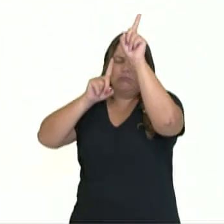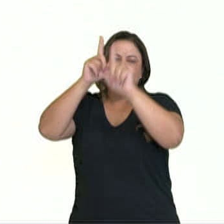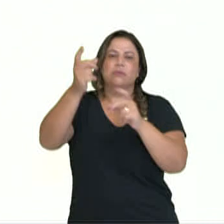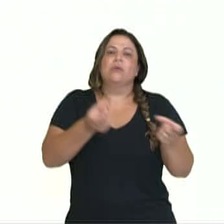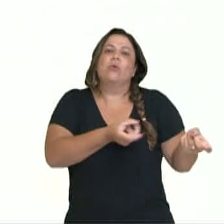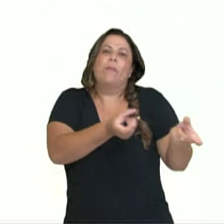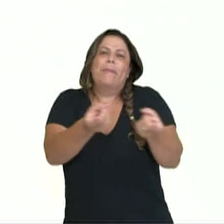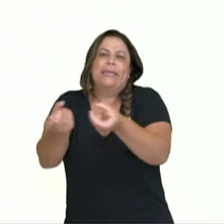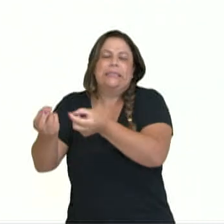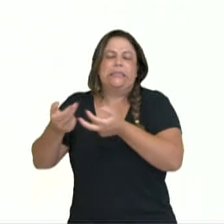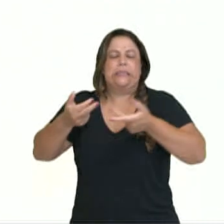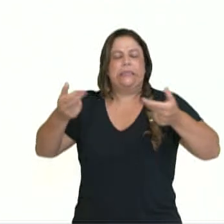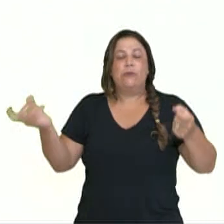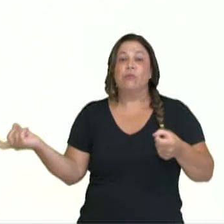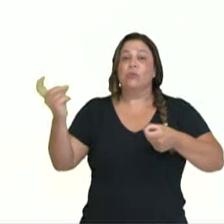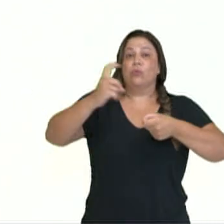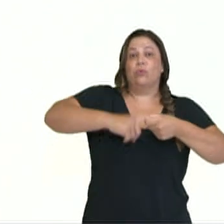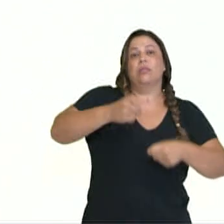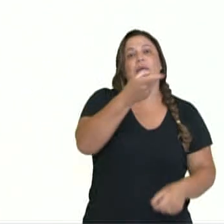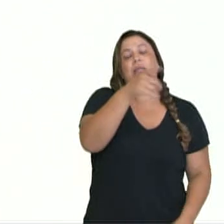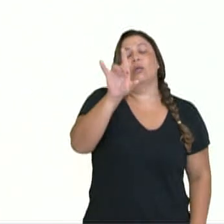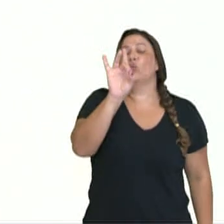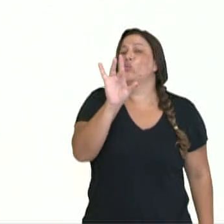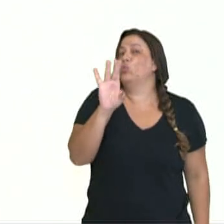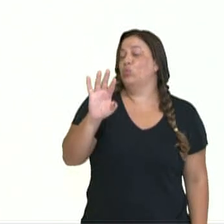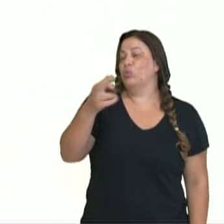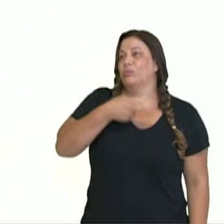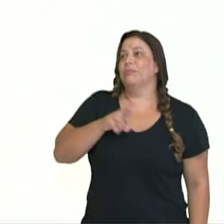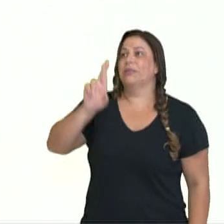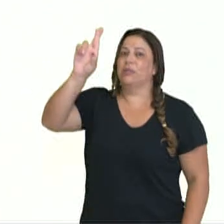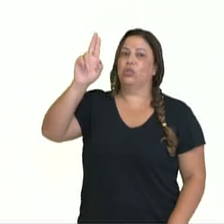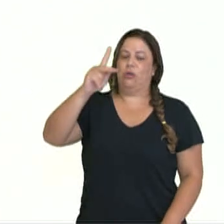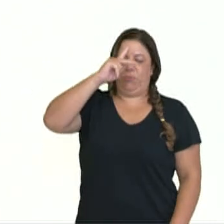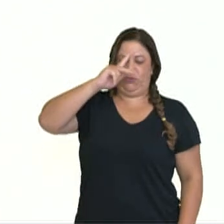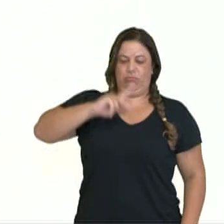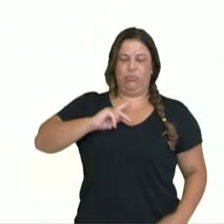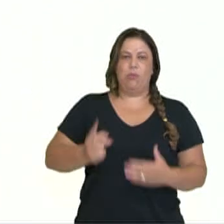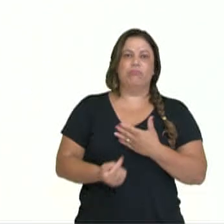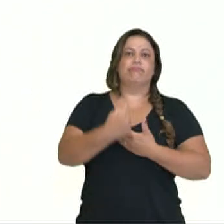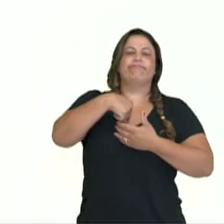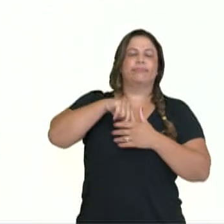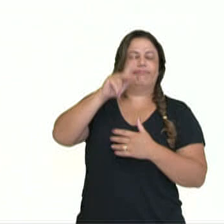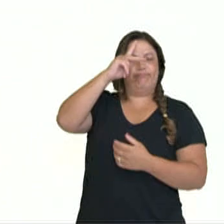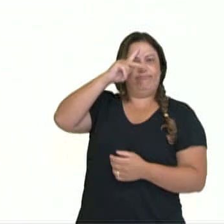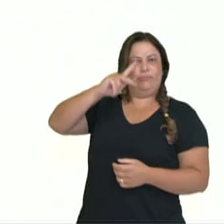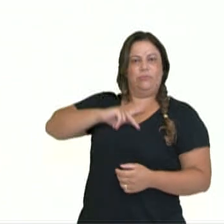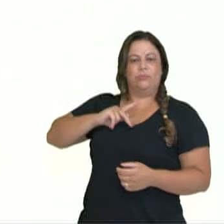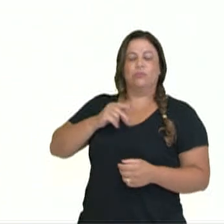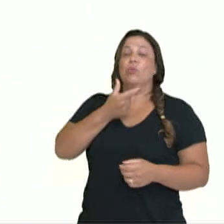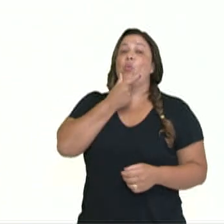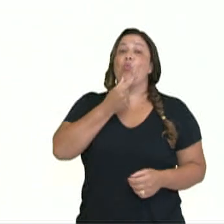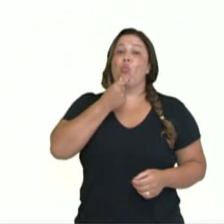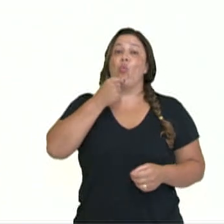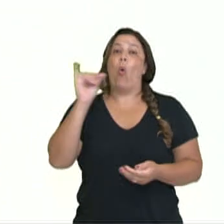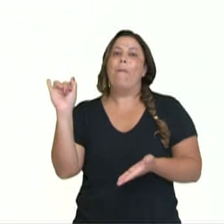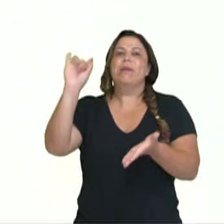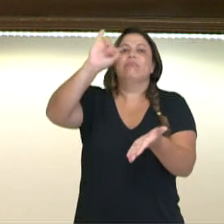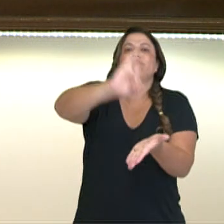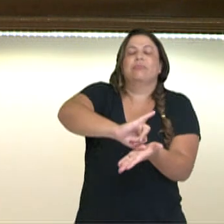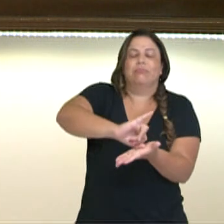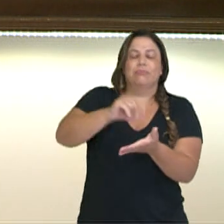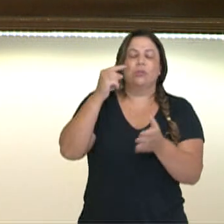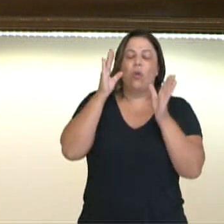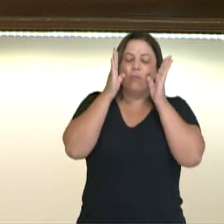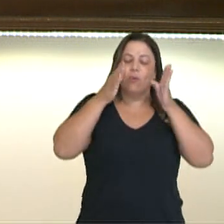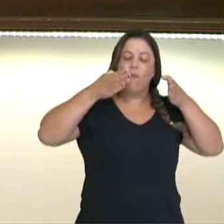não somente para a religião, mas também para si mesmo. É por isso que a gente diz o homem é o foco, o antropocentrismo.